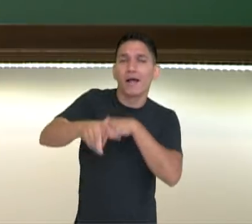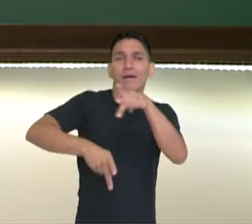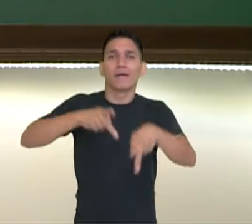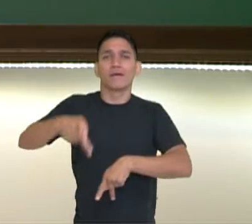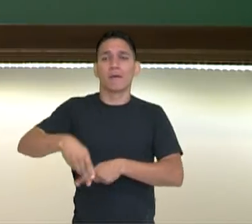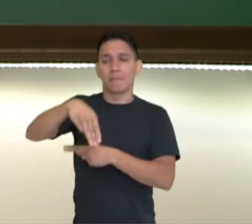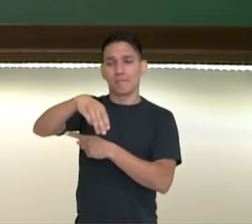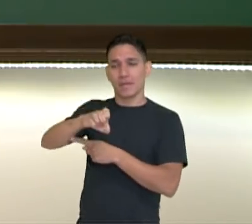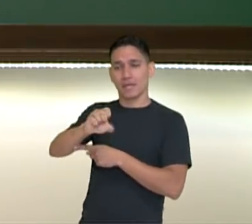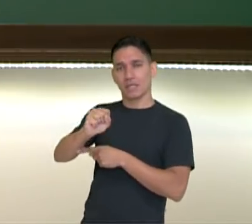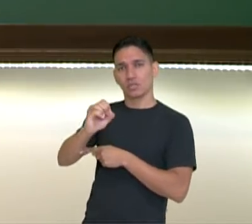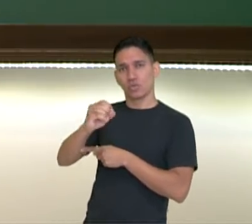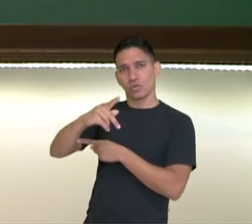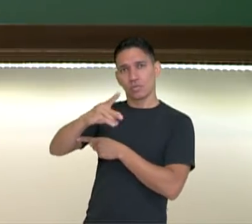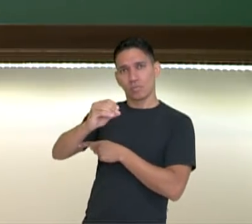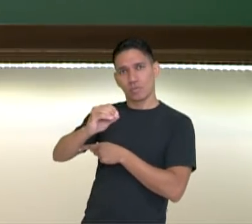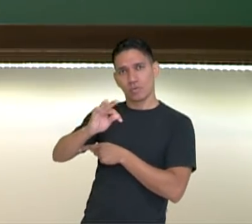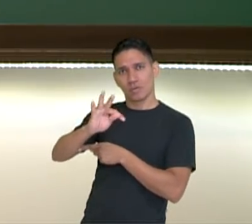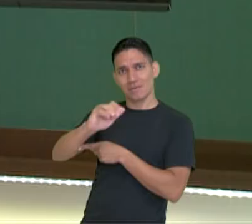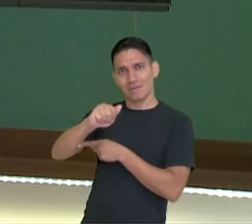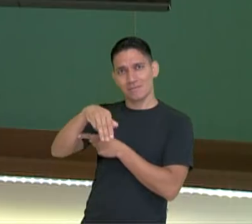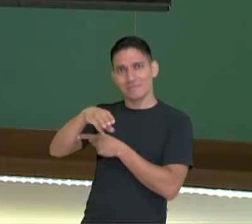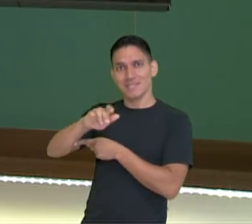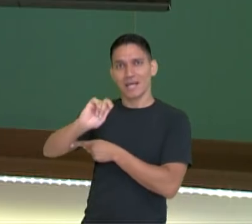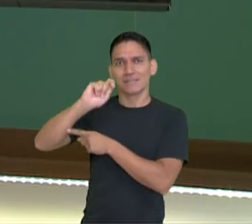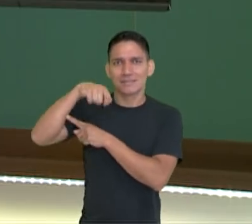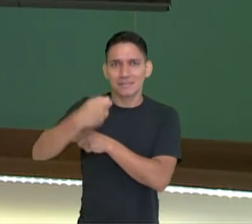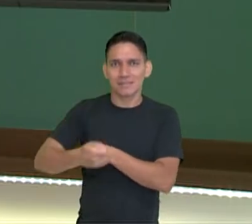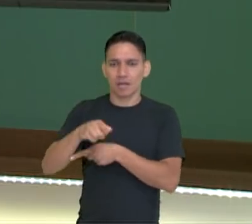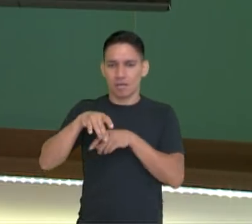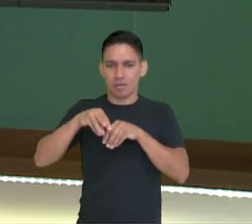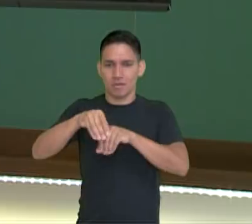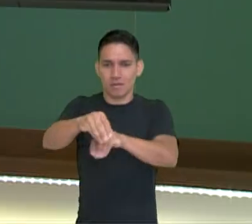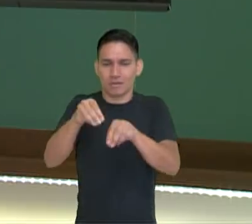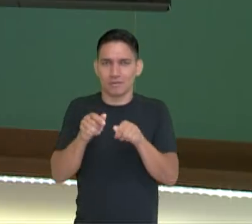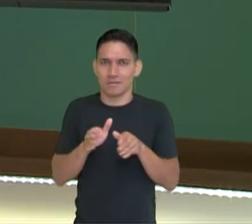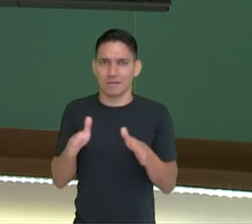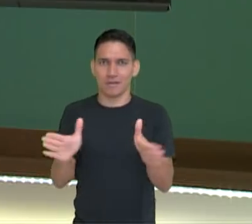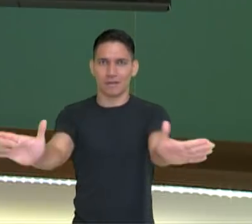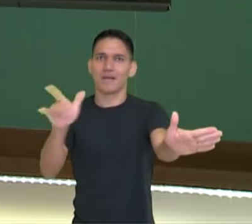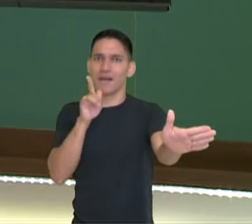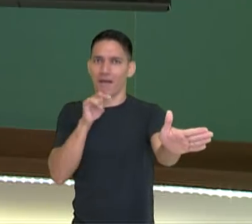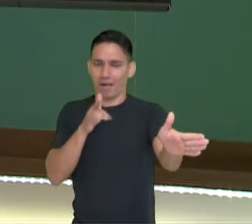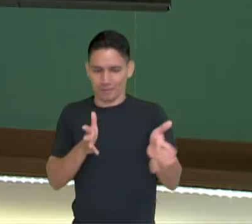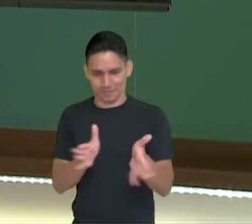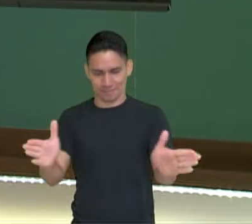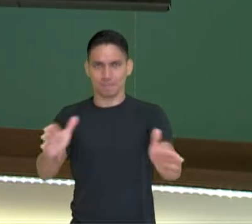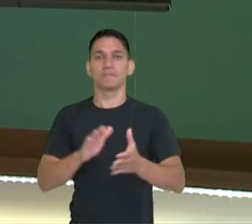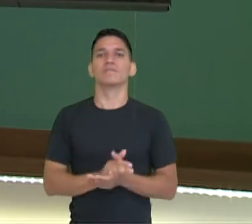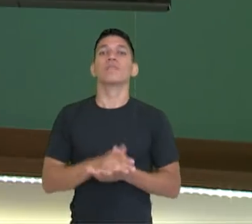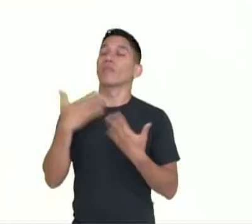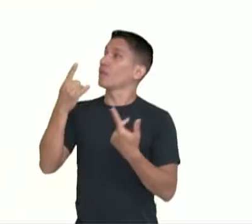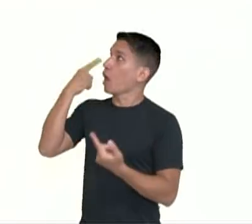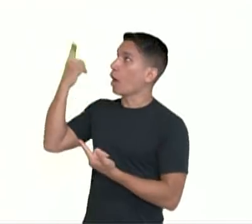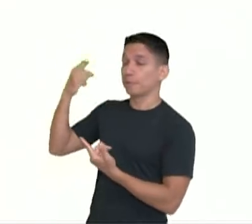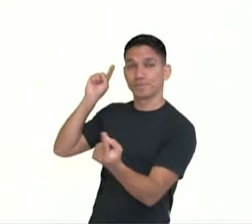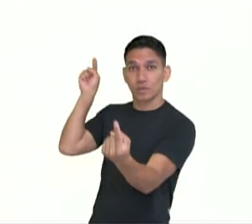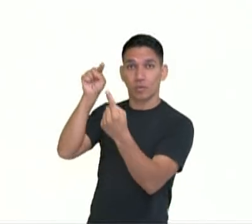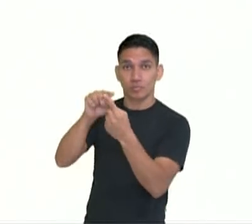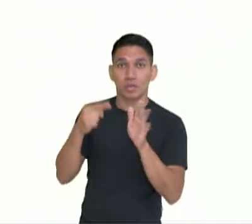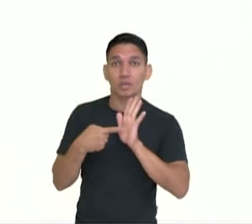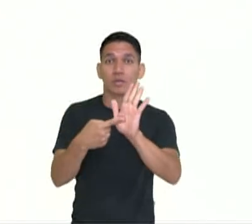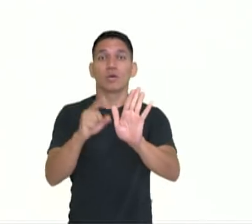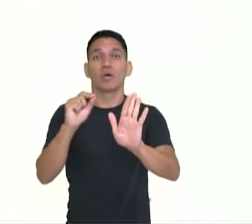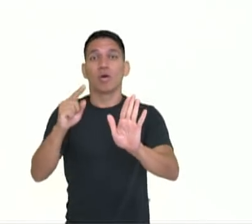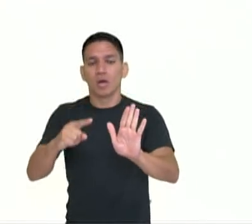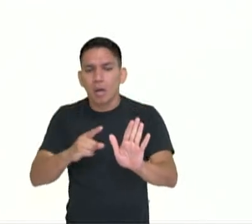da Mesopotâmia. Esse vai ser o assunto aí da nossa aula de hoje. Objetivo: identificar as principais características